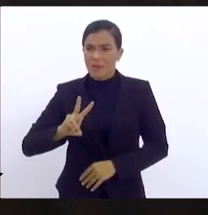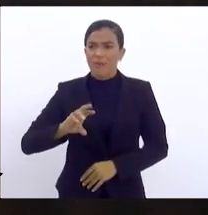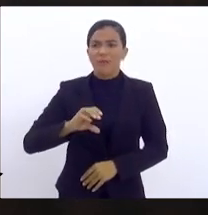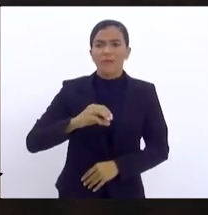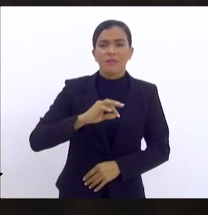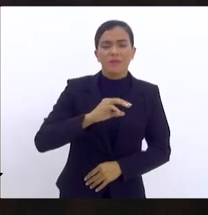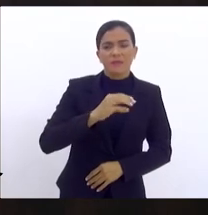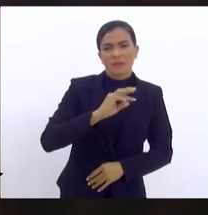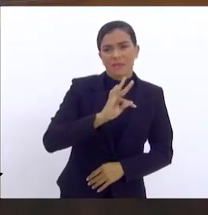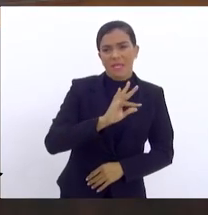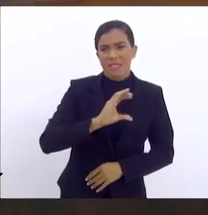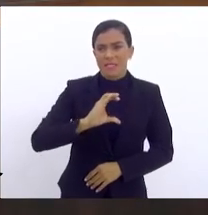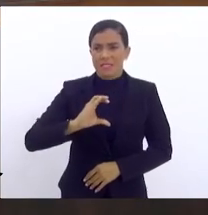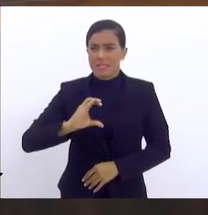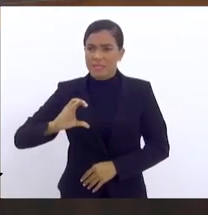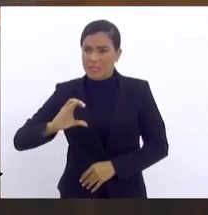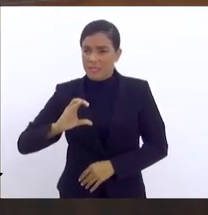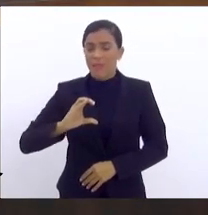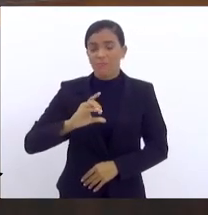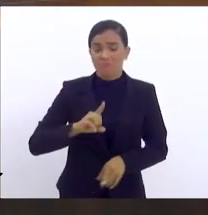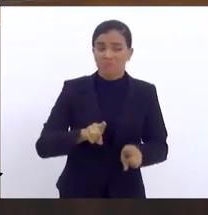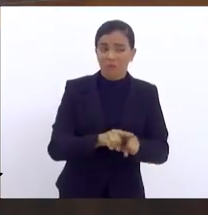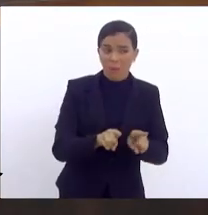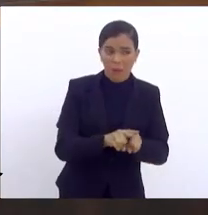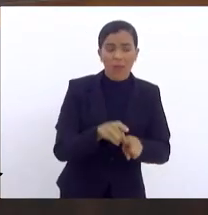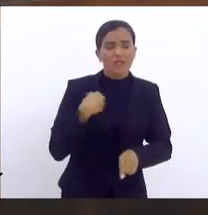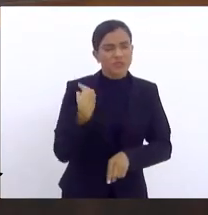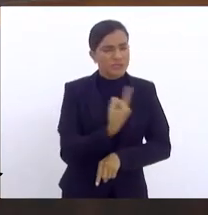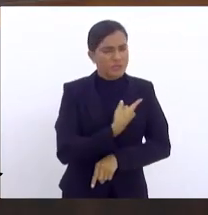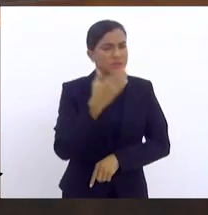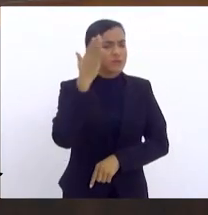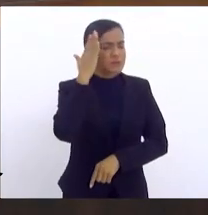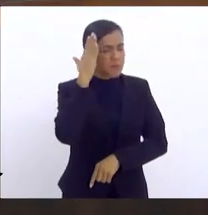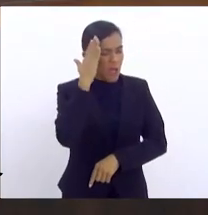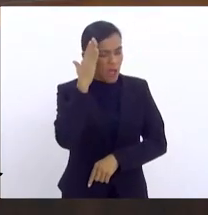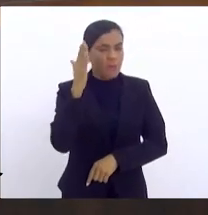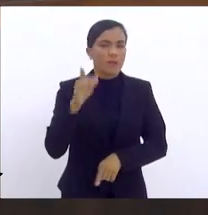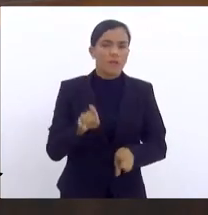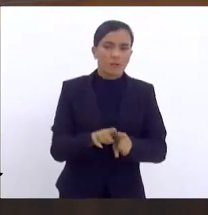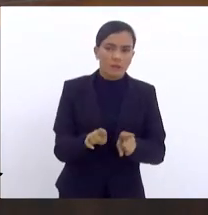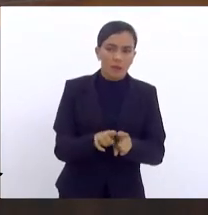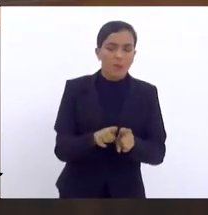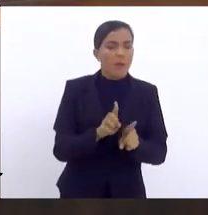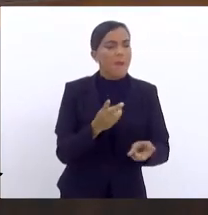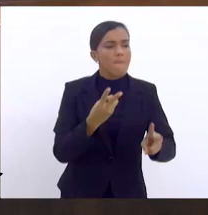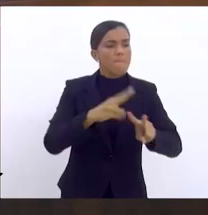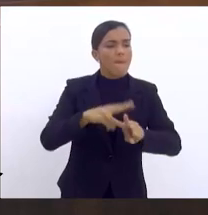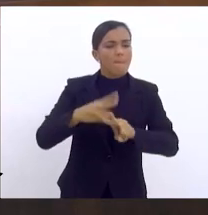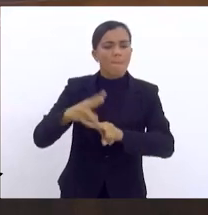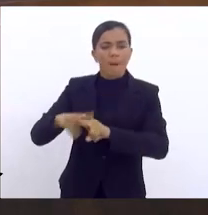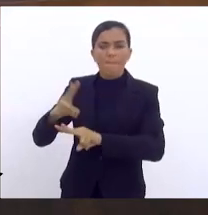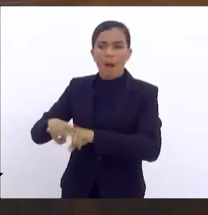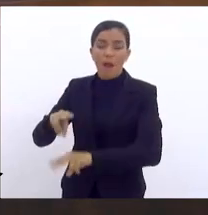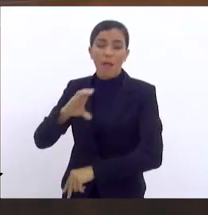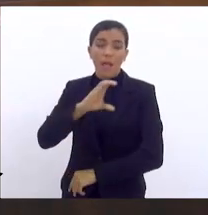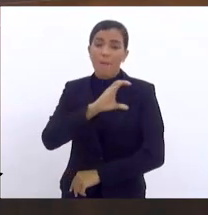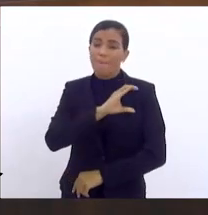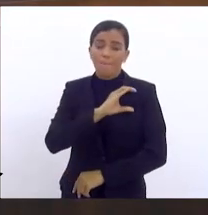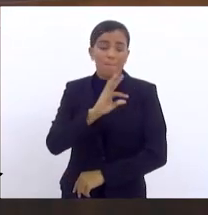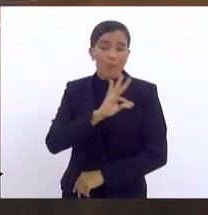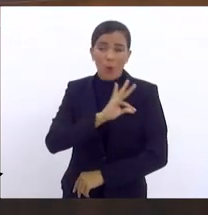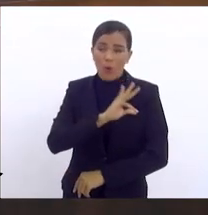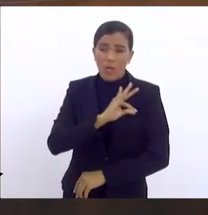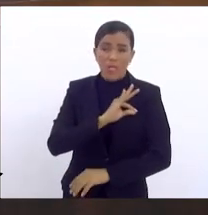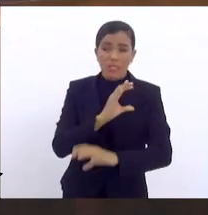comando a gente sabe dessa guerra que tá acontecendo no Rio de Janeiro e a gente sabe o o volume de prisões que a polícia militar vem fazendo que